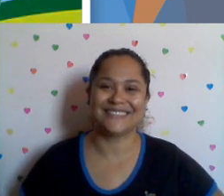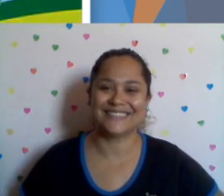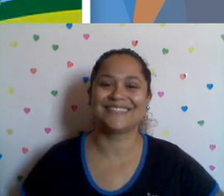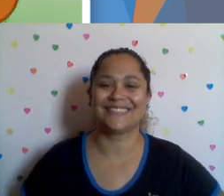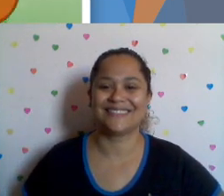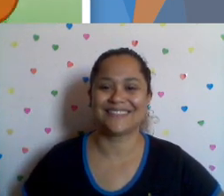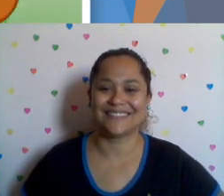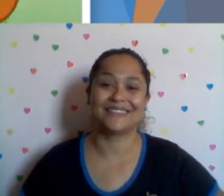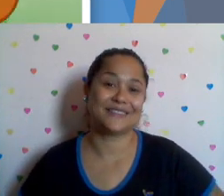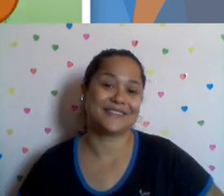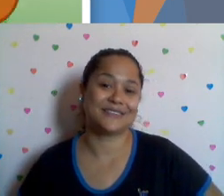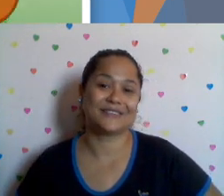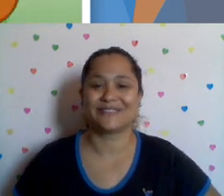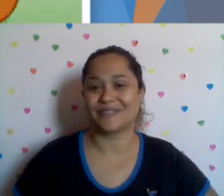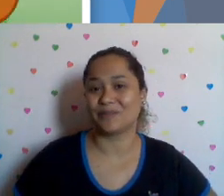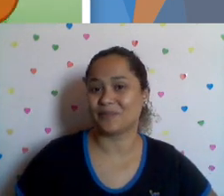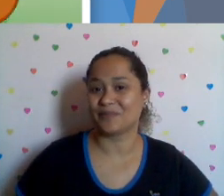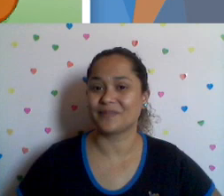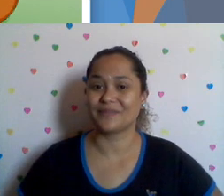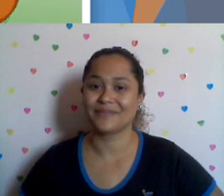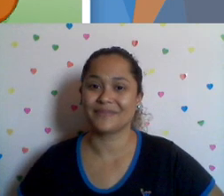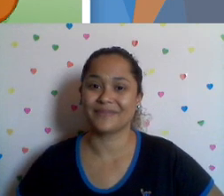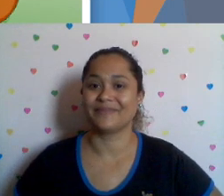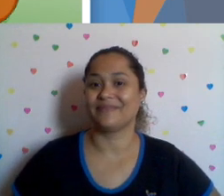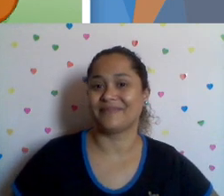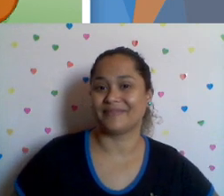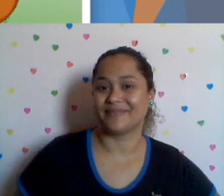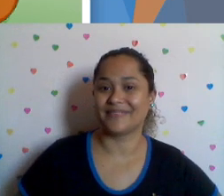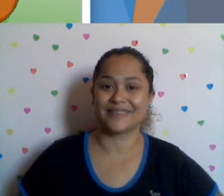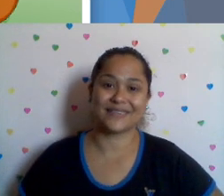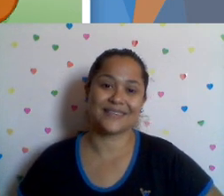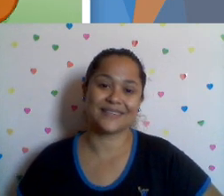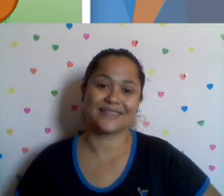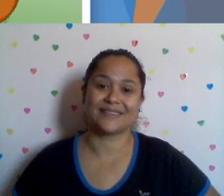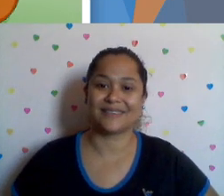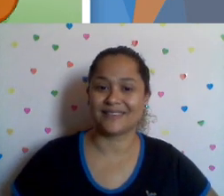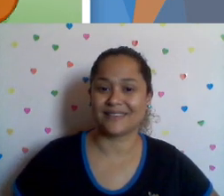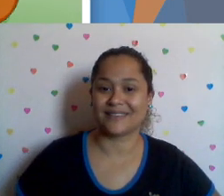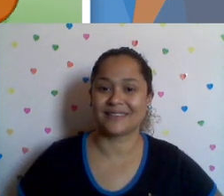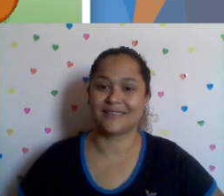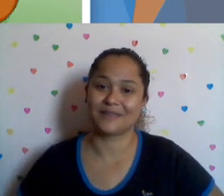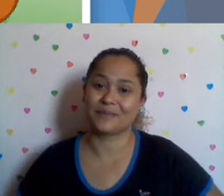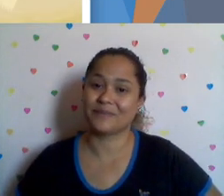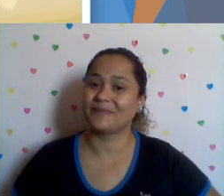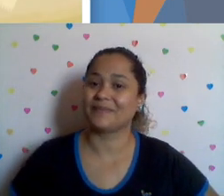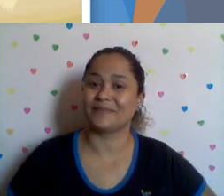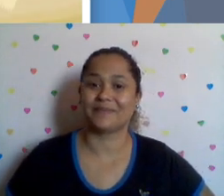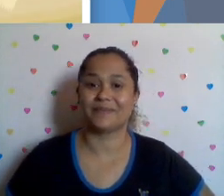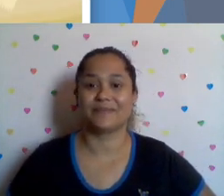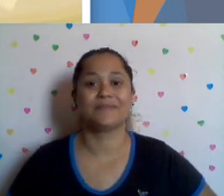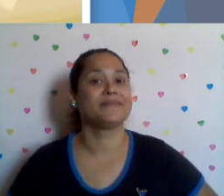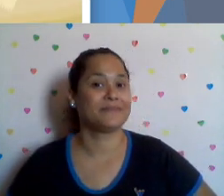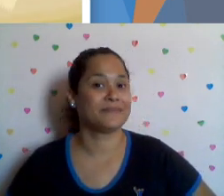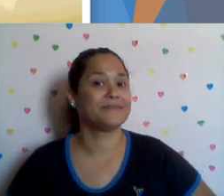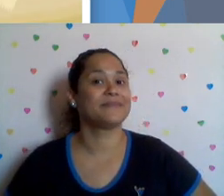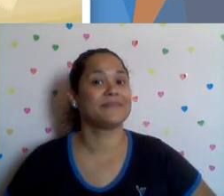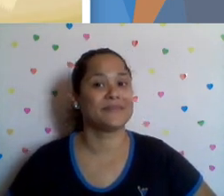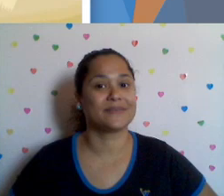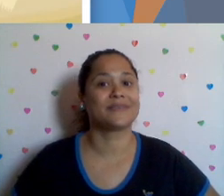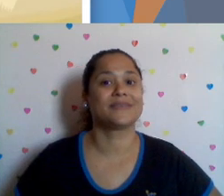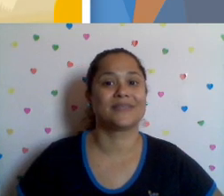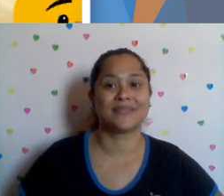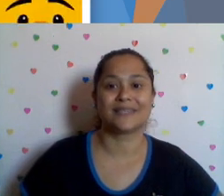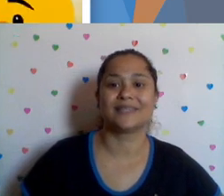Que som esse bichinho faz? Vamos ver quem sabe mais. Toda a turminha